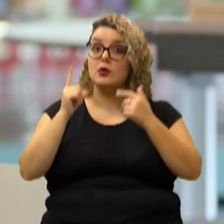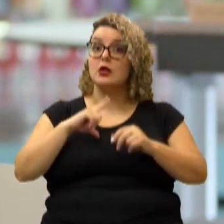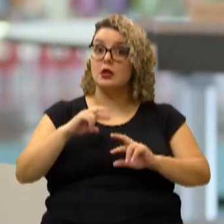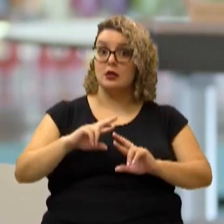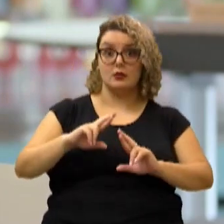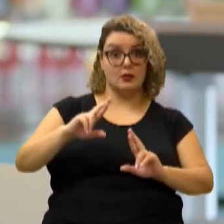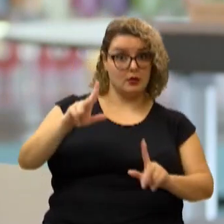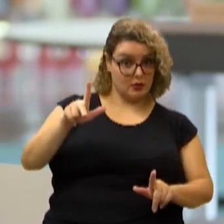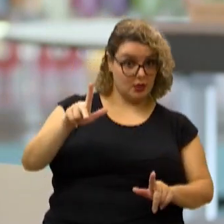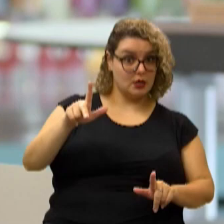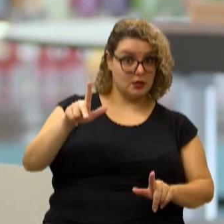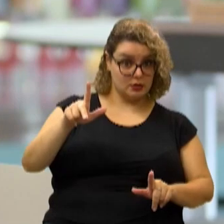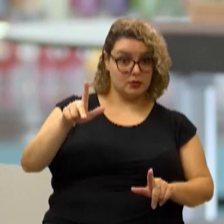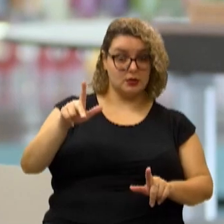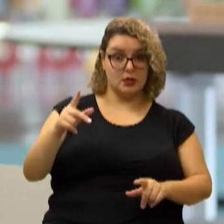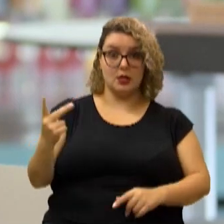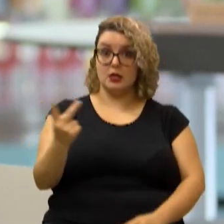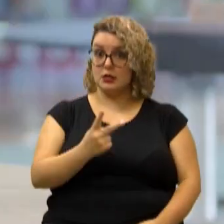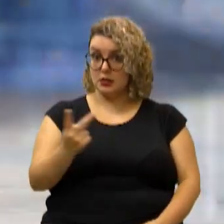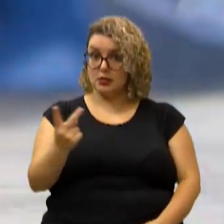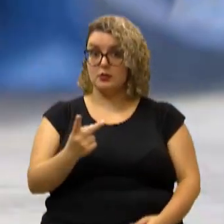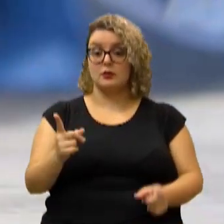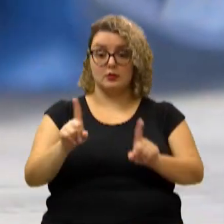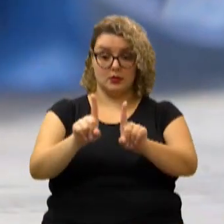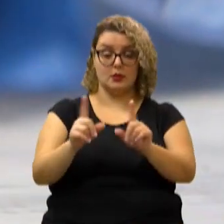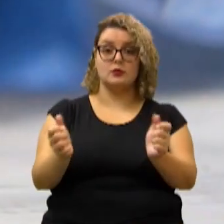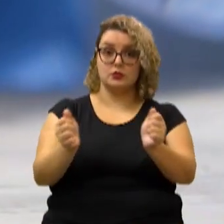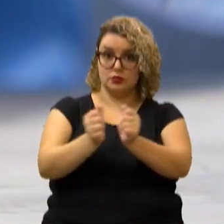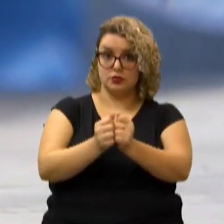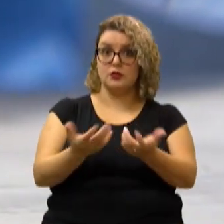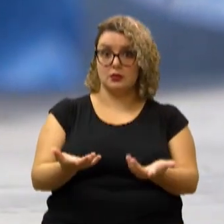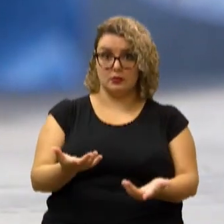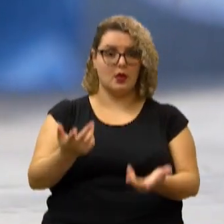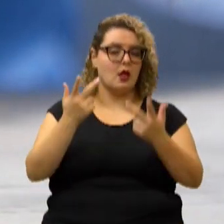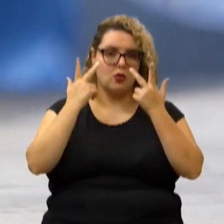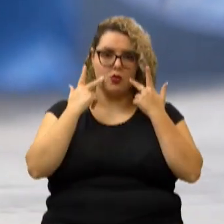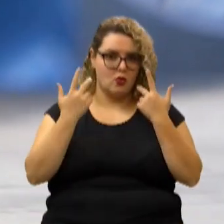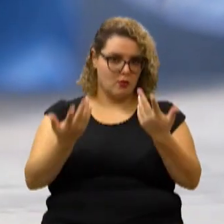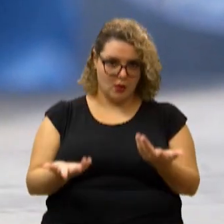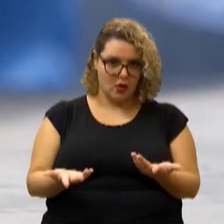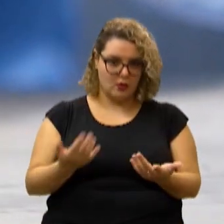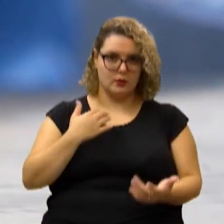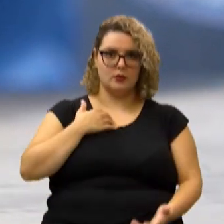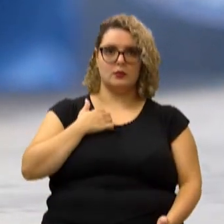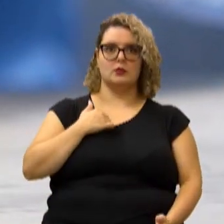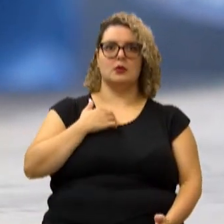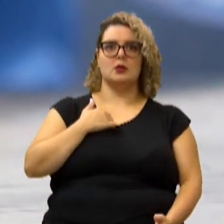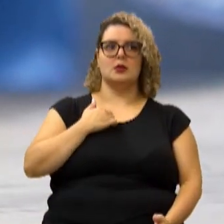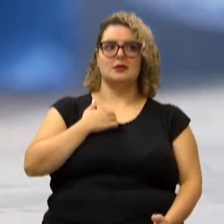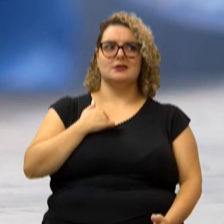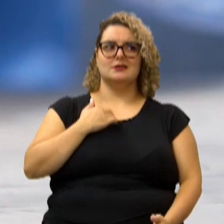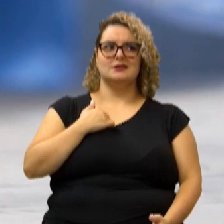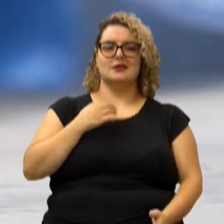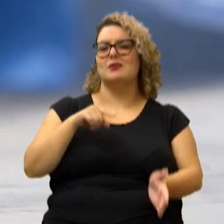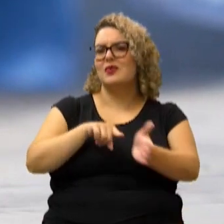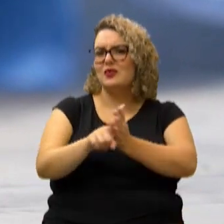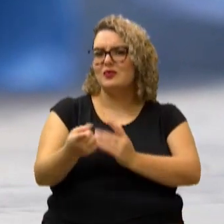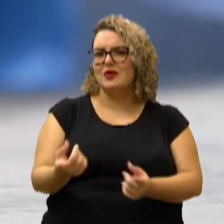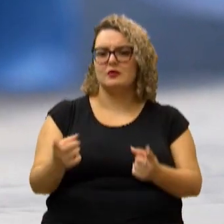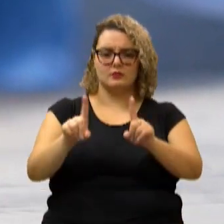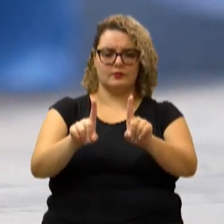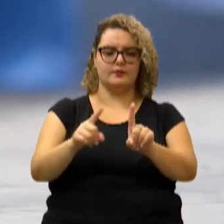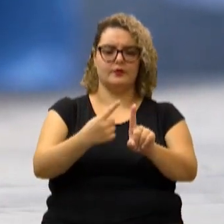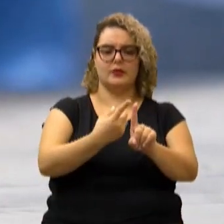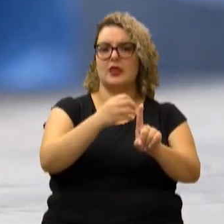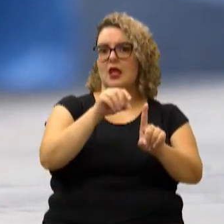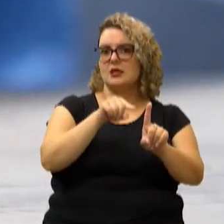é muito comum que haja uma disparidade entre essas duas pessoas que estão se unindo isso é super comum e aí fica a pergunta imagina uma